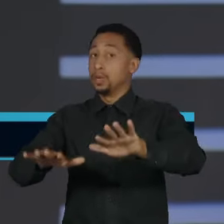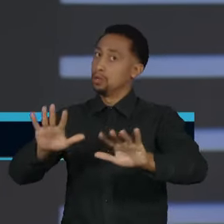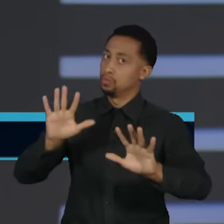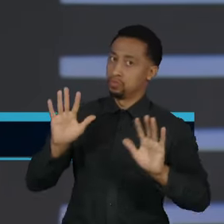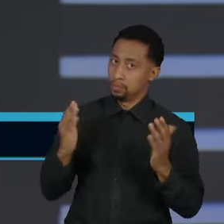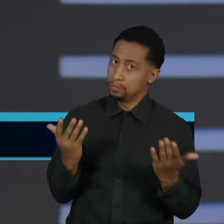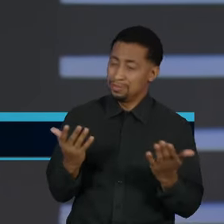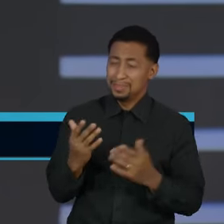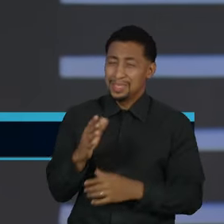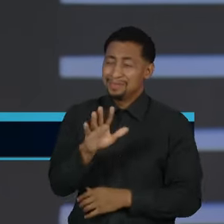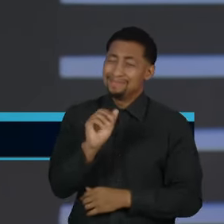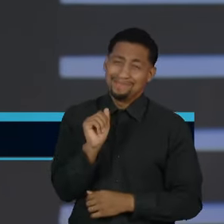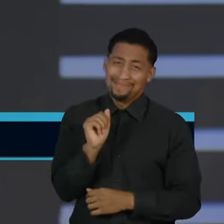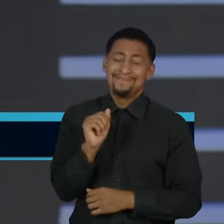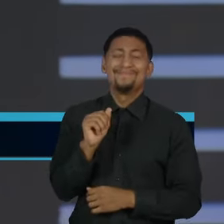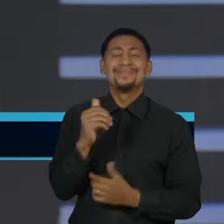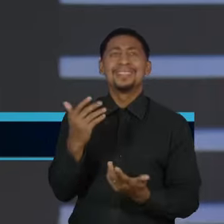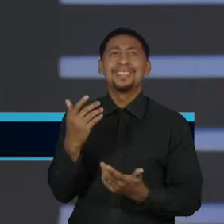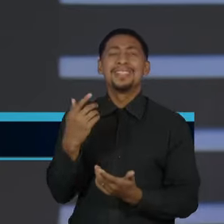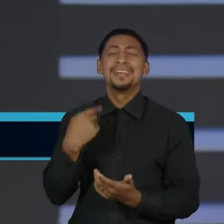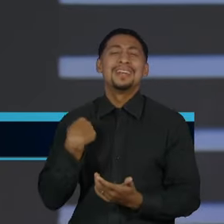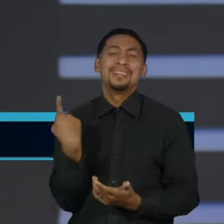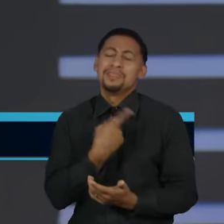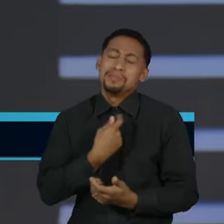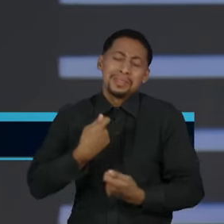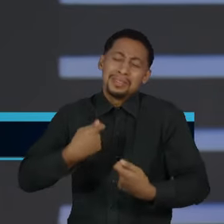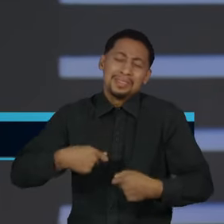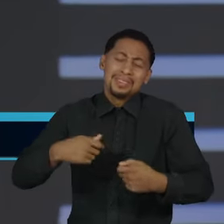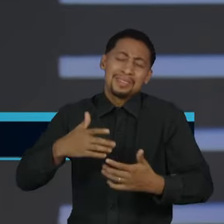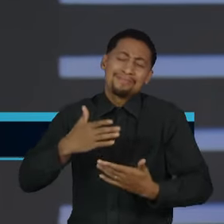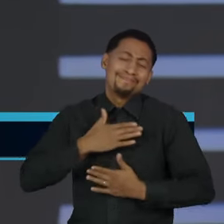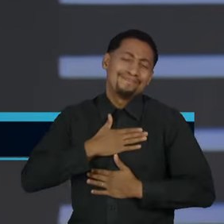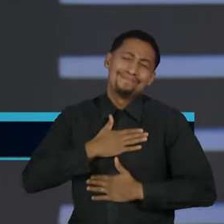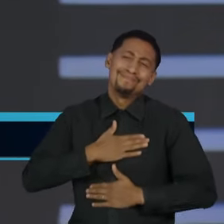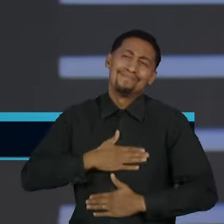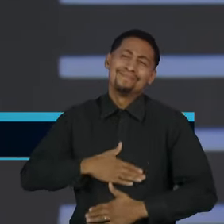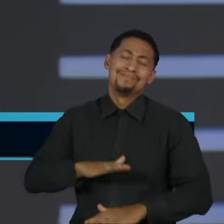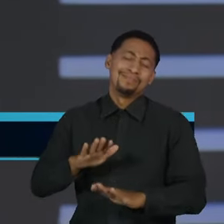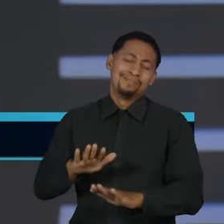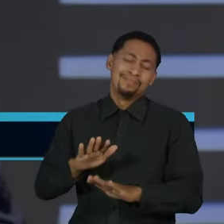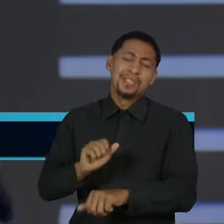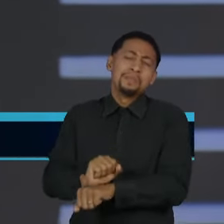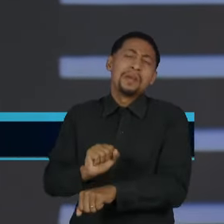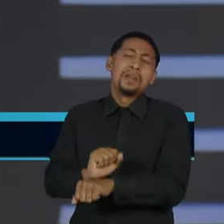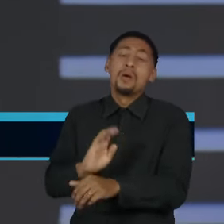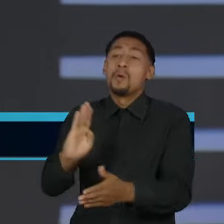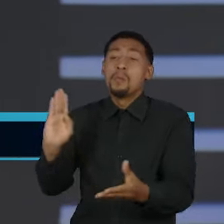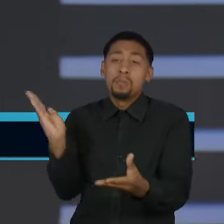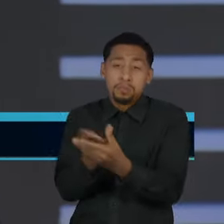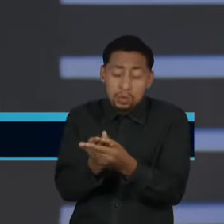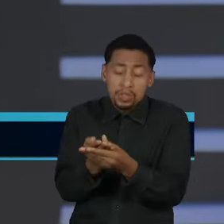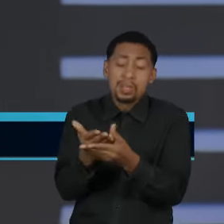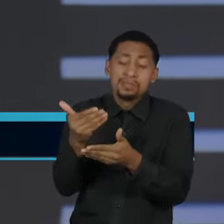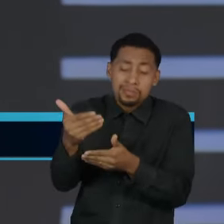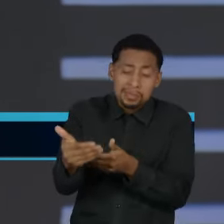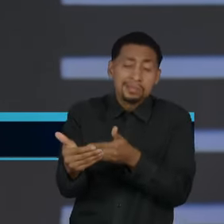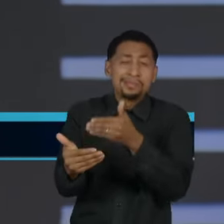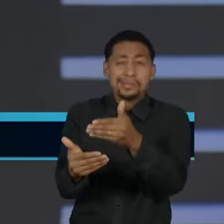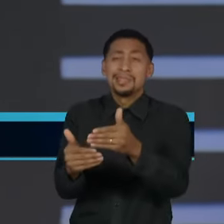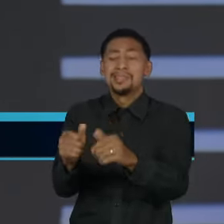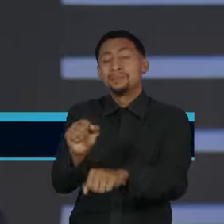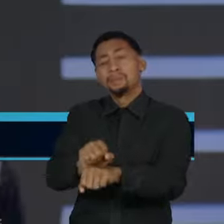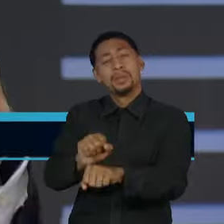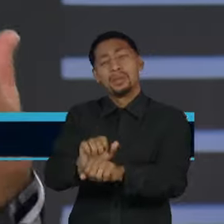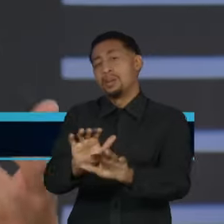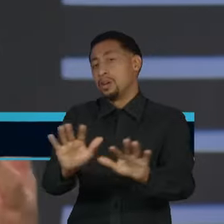que, o que a gente deve fazer? A gente deve ter a tranquilidade, a calma de deixar o processo seguir. Eu acho que é isso que falta. Fica todo mundo,